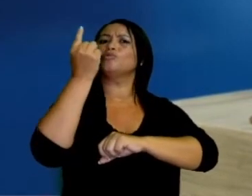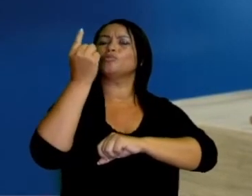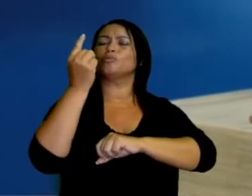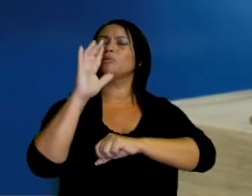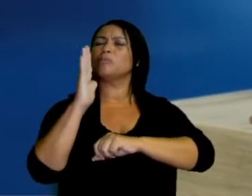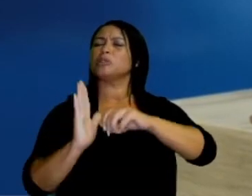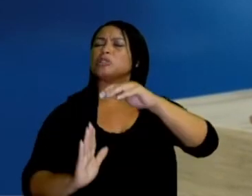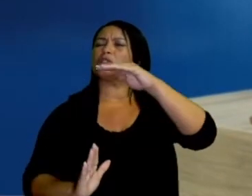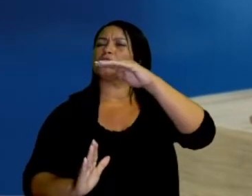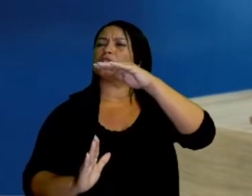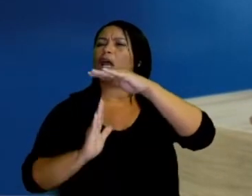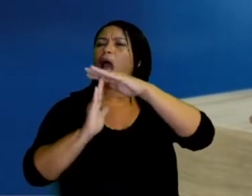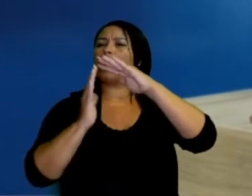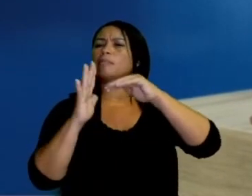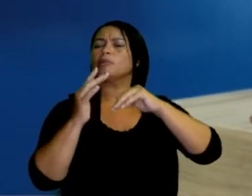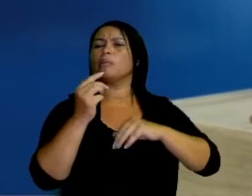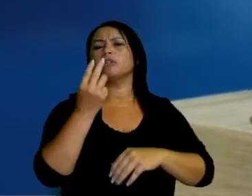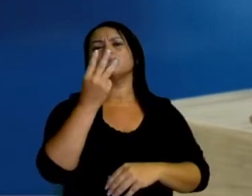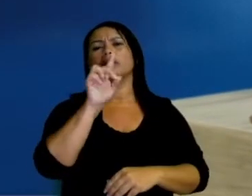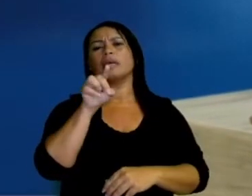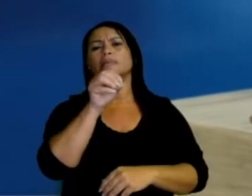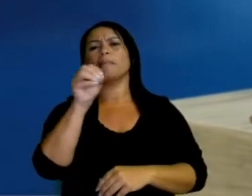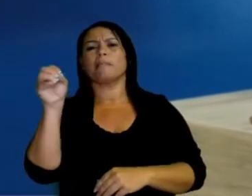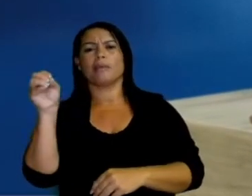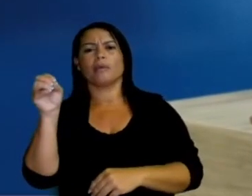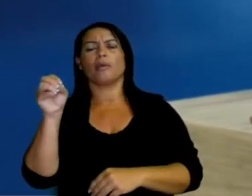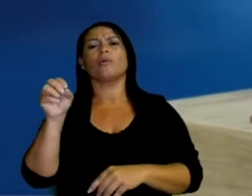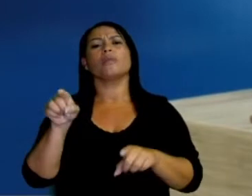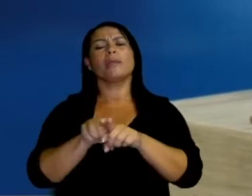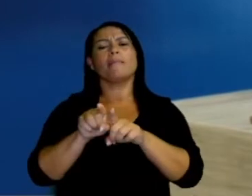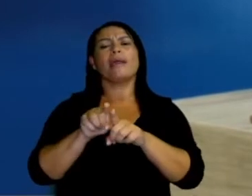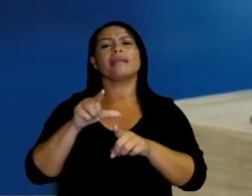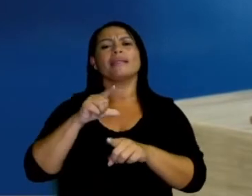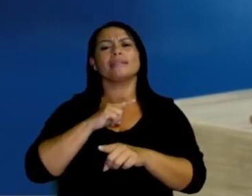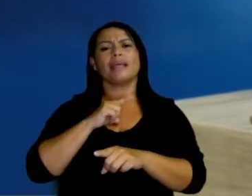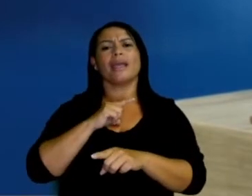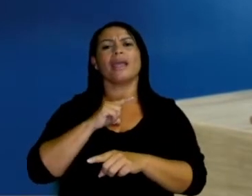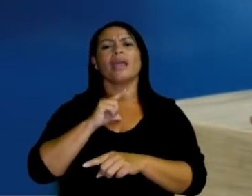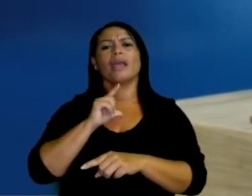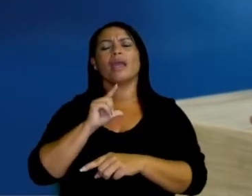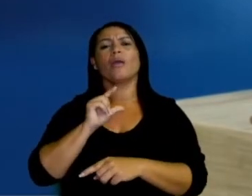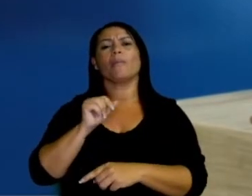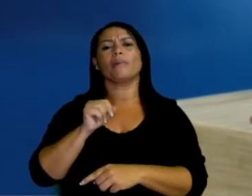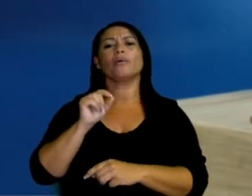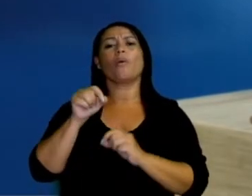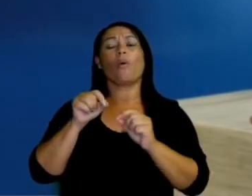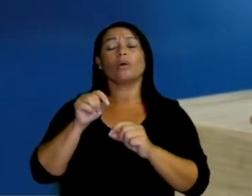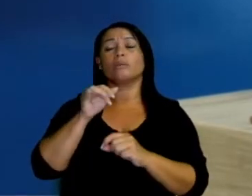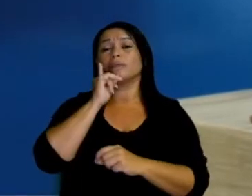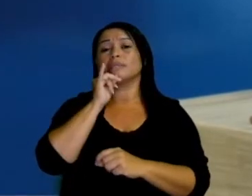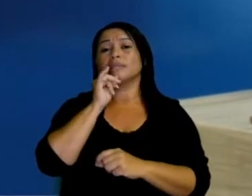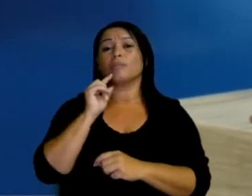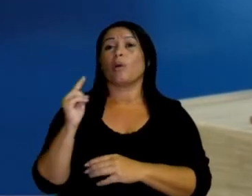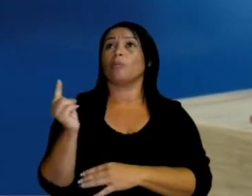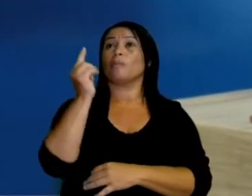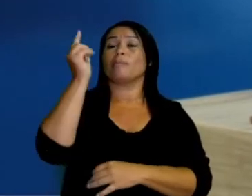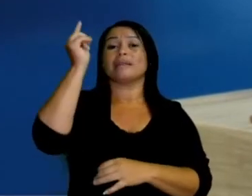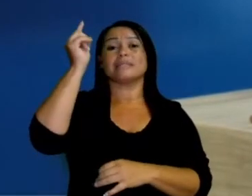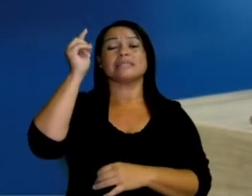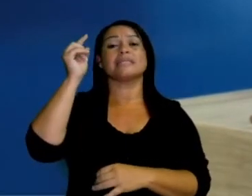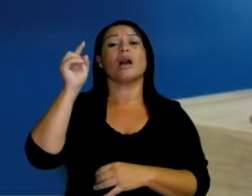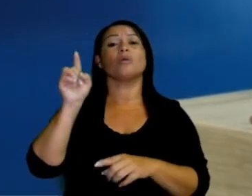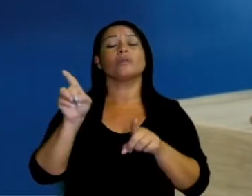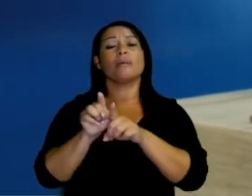quase 3.000 metros de altura, né, como é o caso do Pico da Neblina, que é o ponto mais alto do nosso território. Em Pernambuco, o ponto mais alto fica